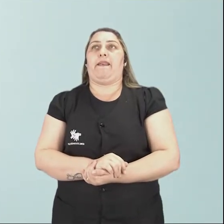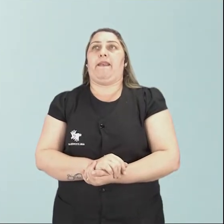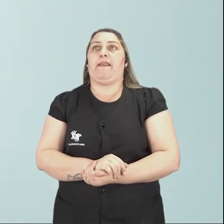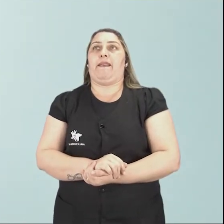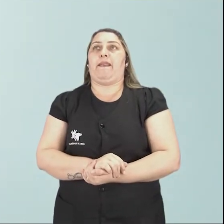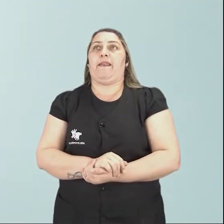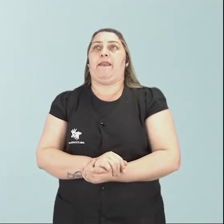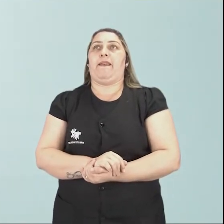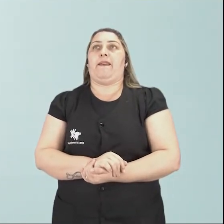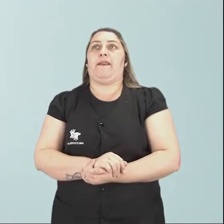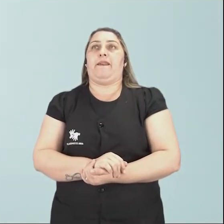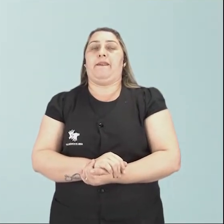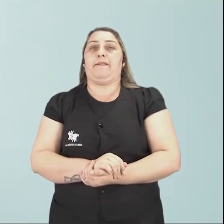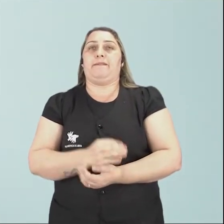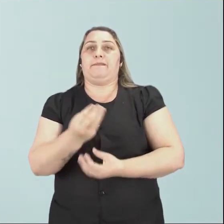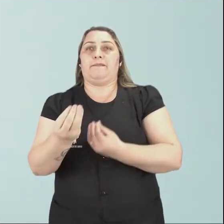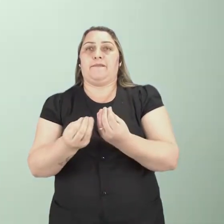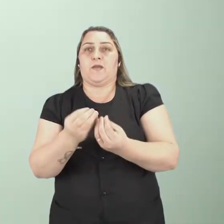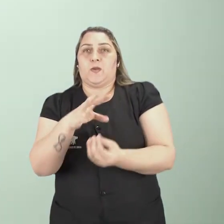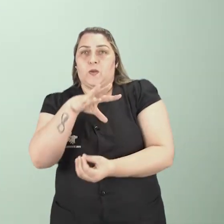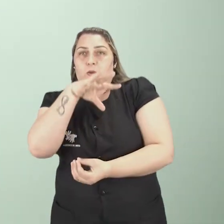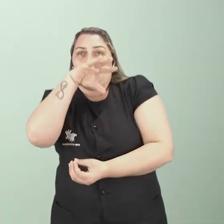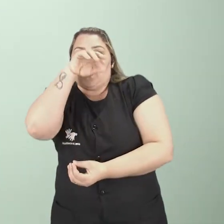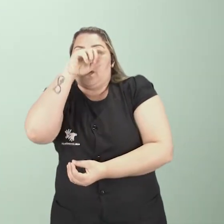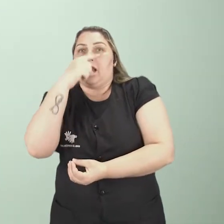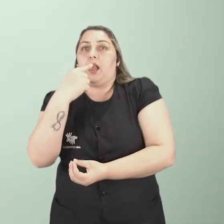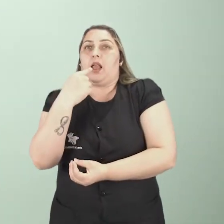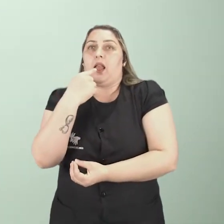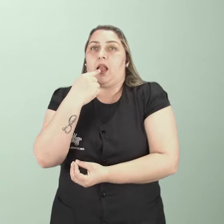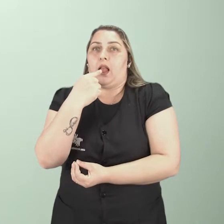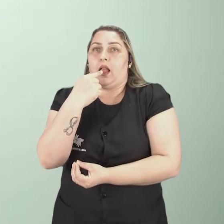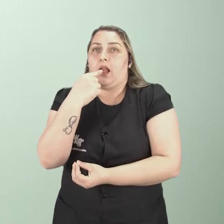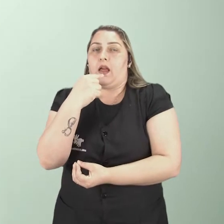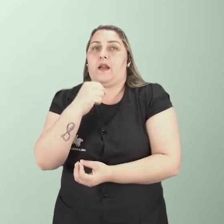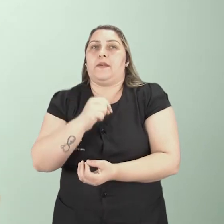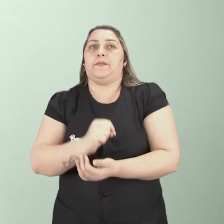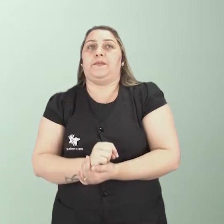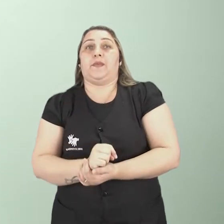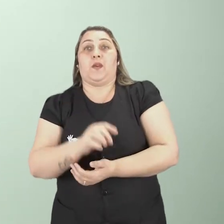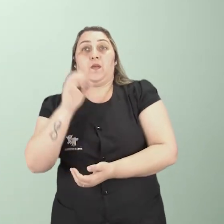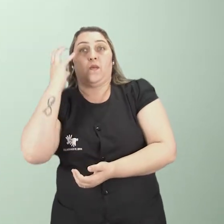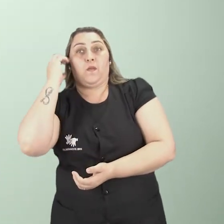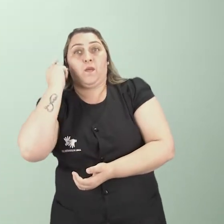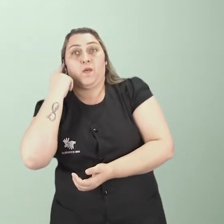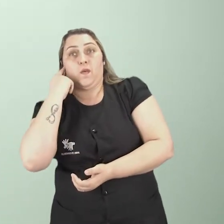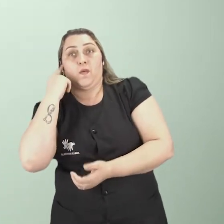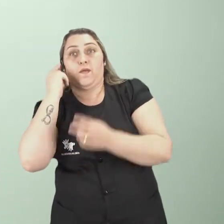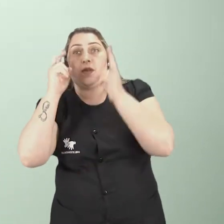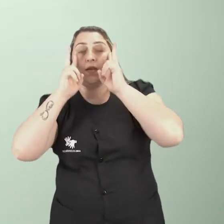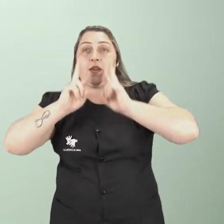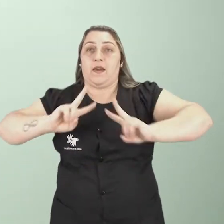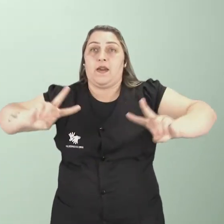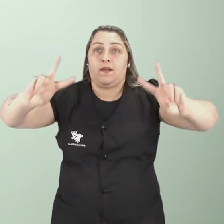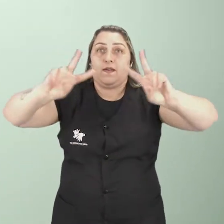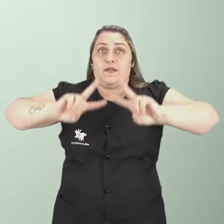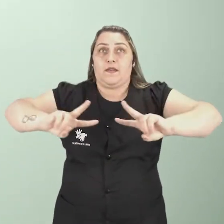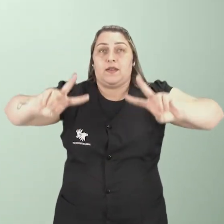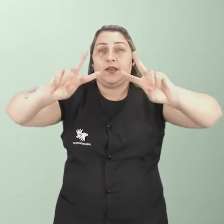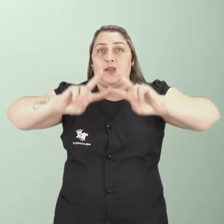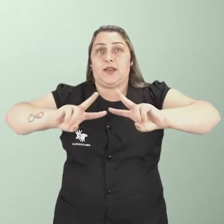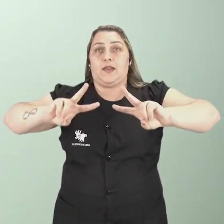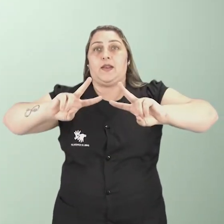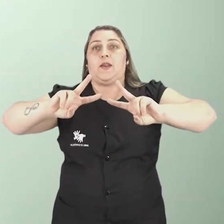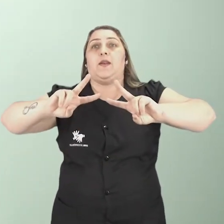assim como o cheiro, o paladar e o ouvido e a visão, elas são um